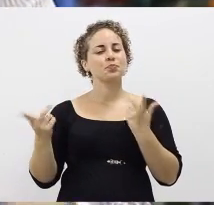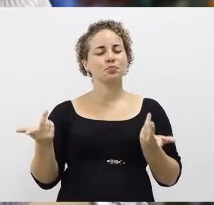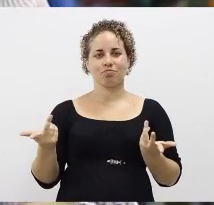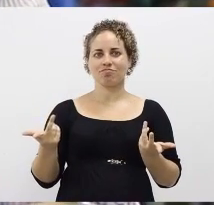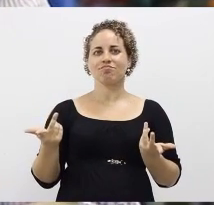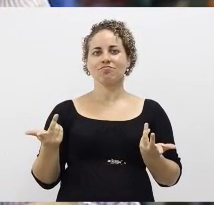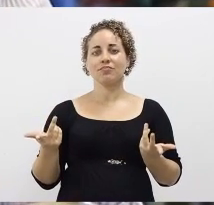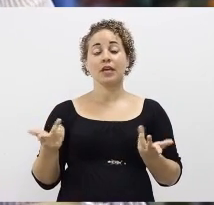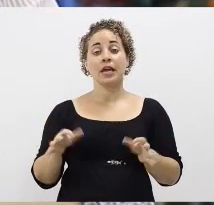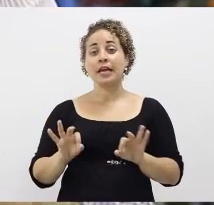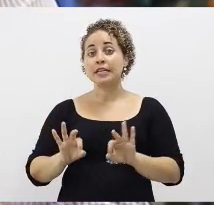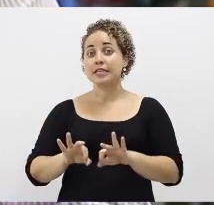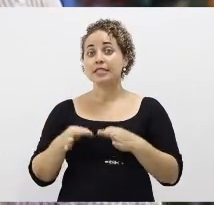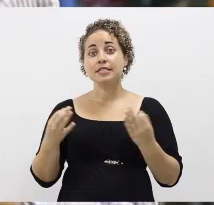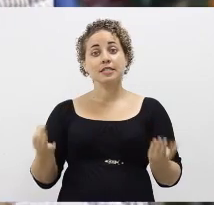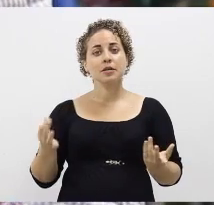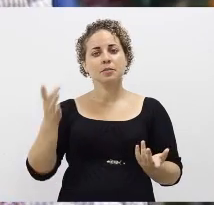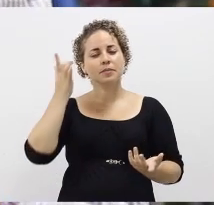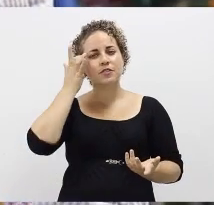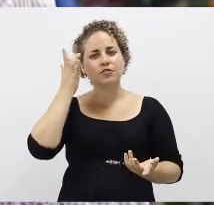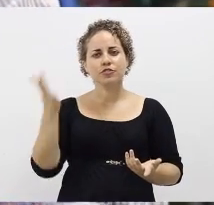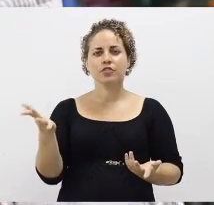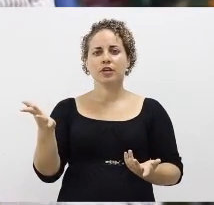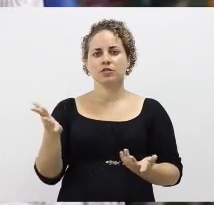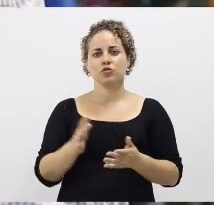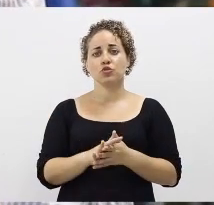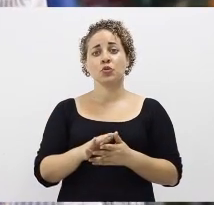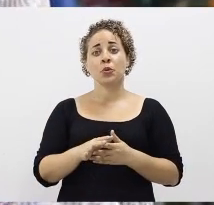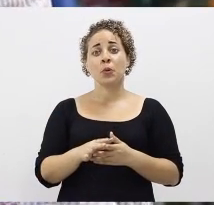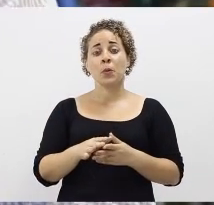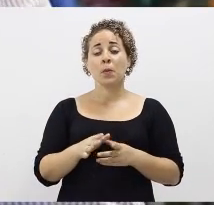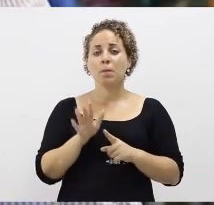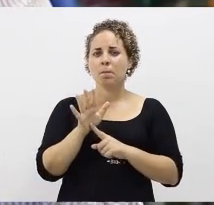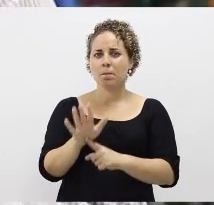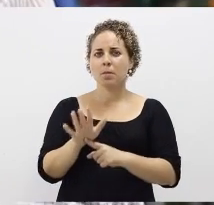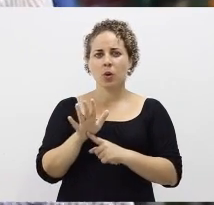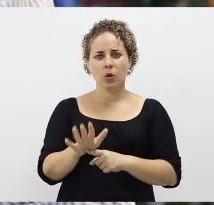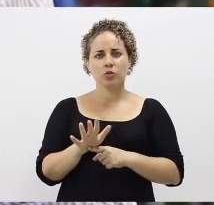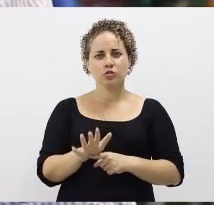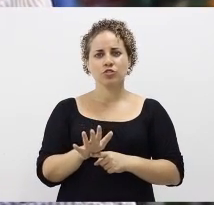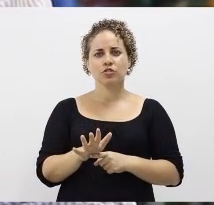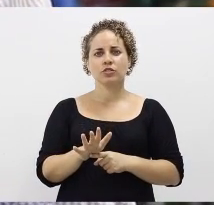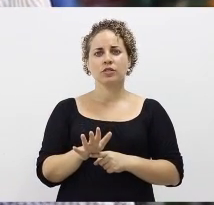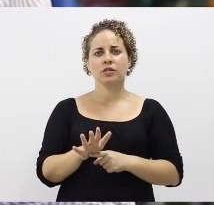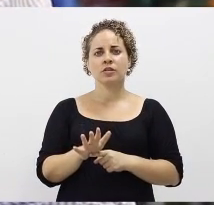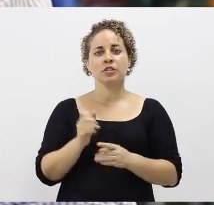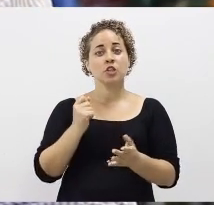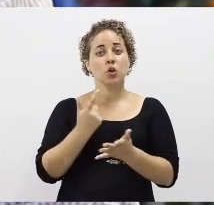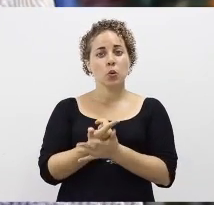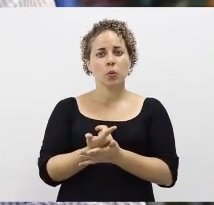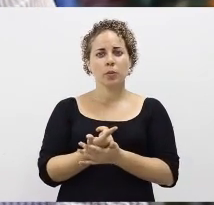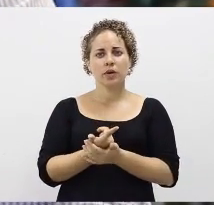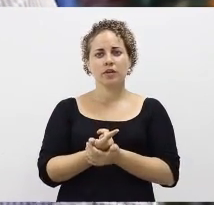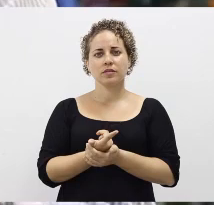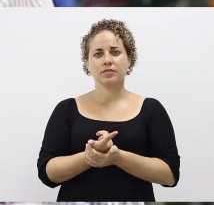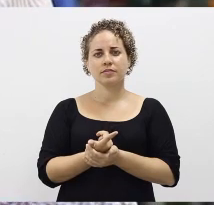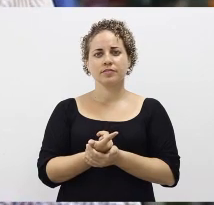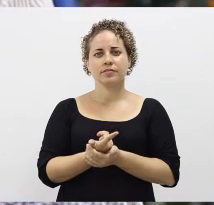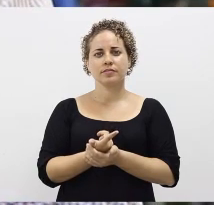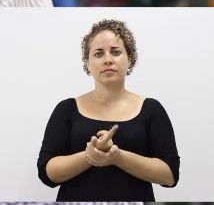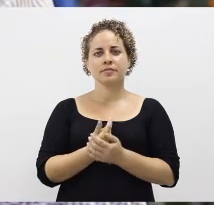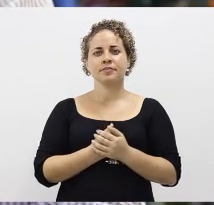situação bem simples, ela já é capaz de ilustrar como 2 pessoas, numa mesma situação de compra,